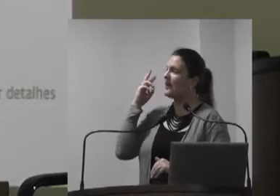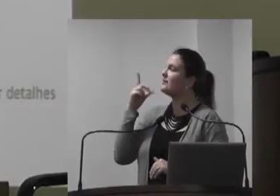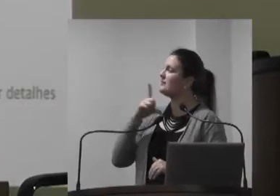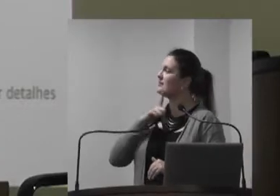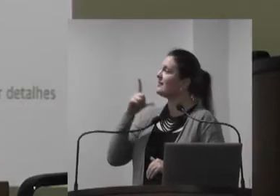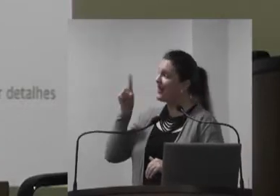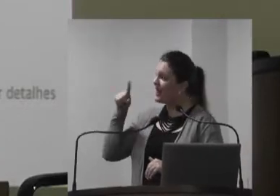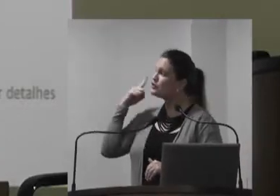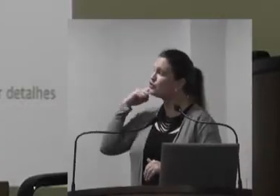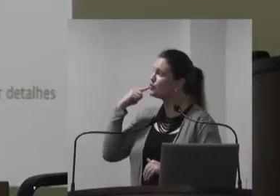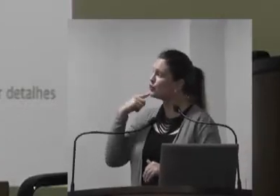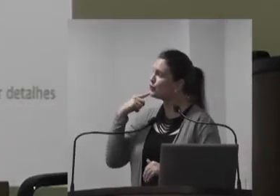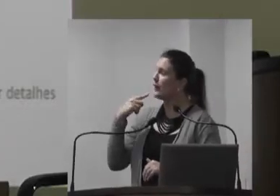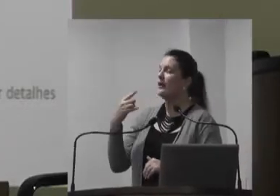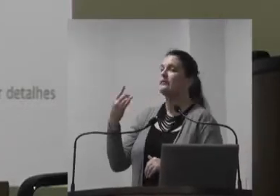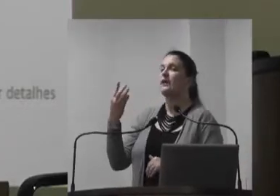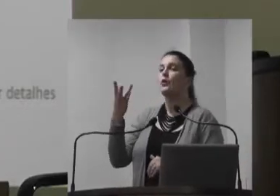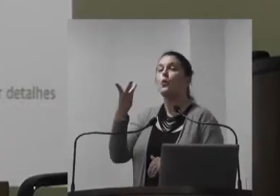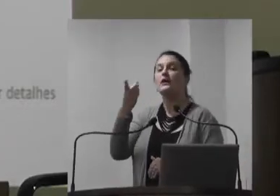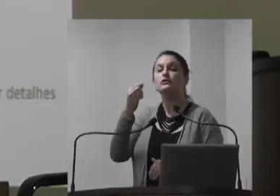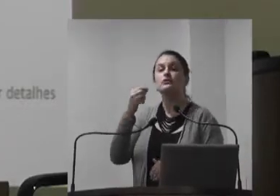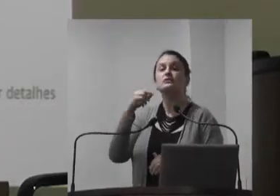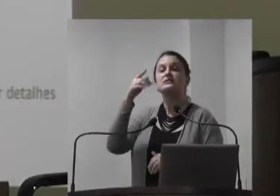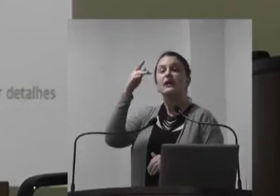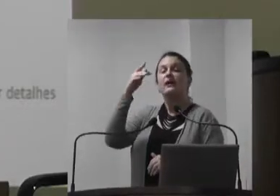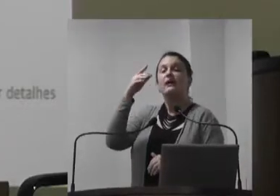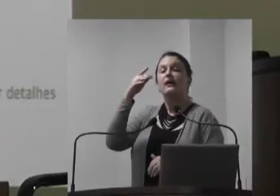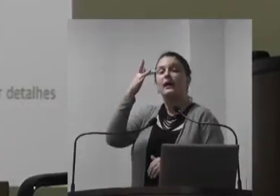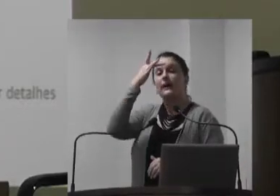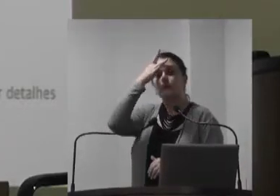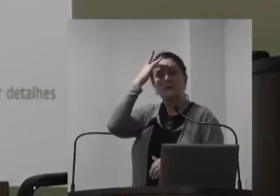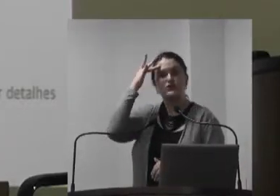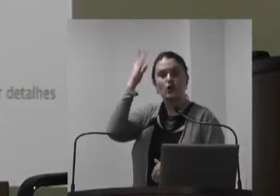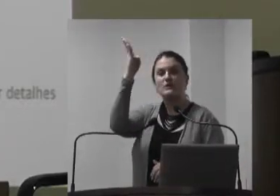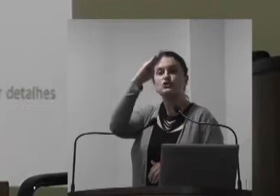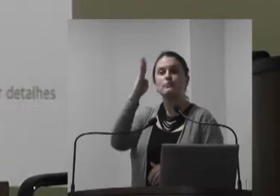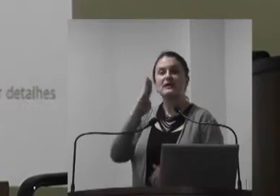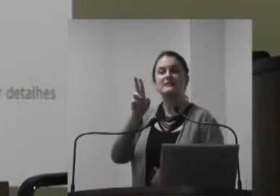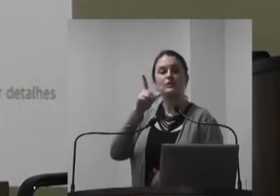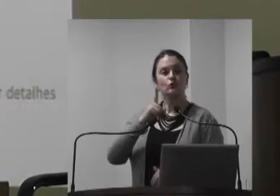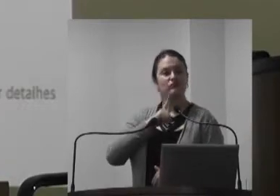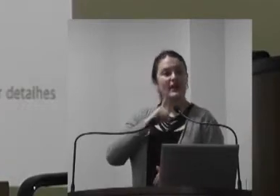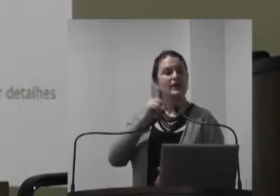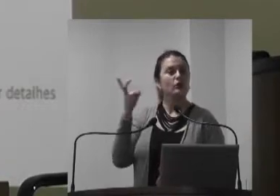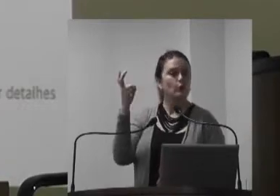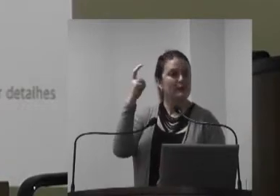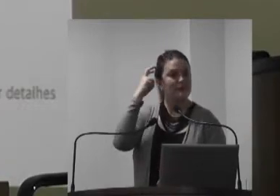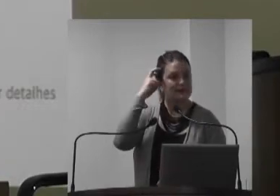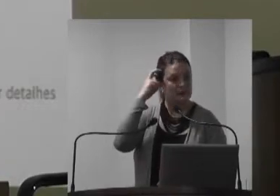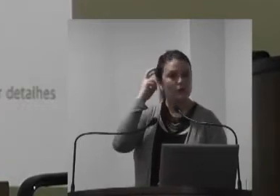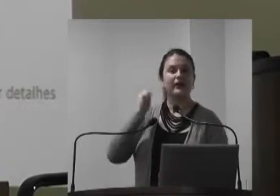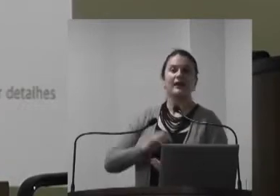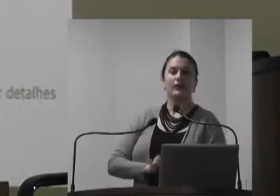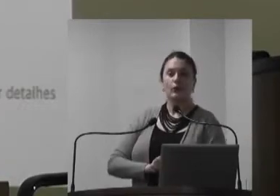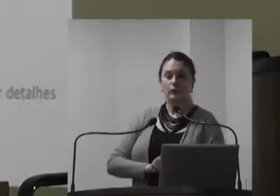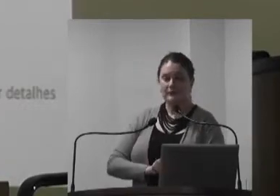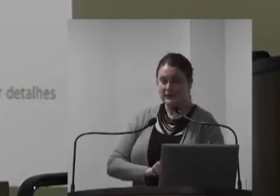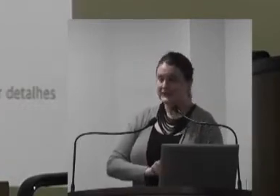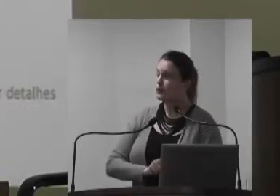surda, né? Que é surdo, né? Quantas pessoas no Brasil têm o